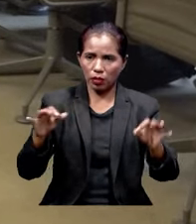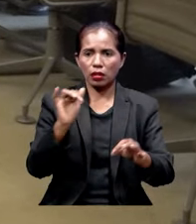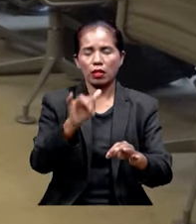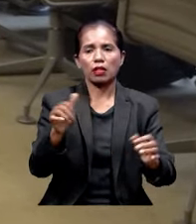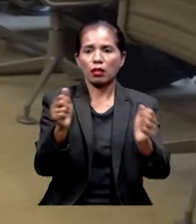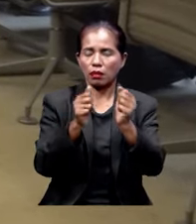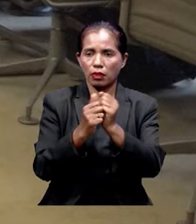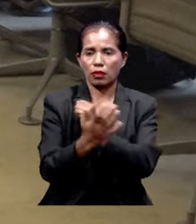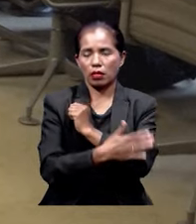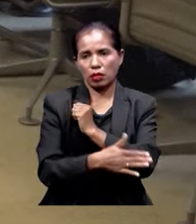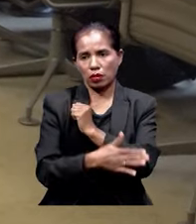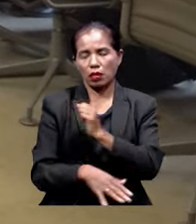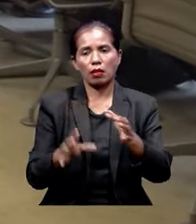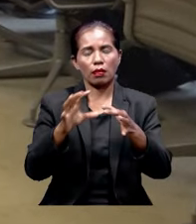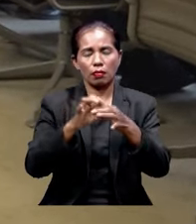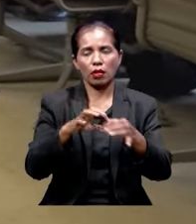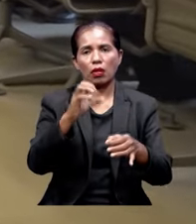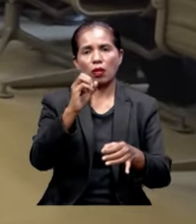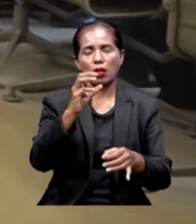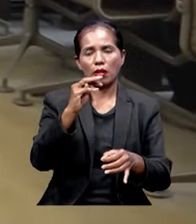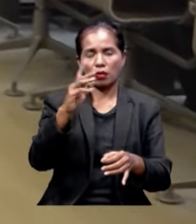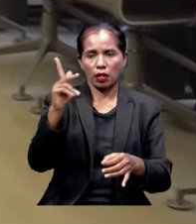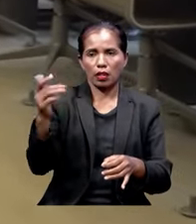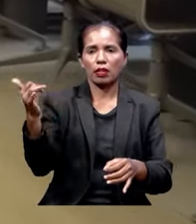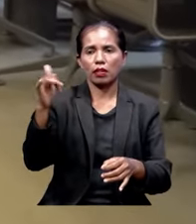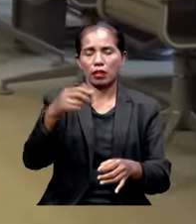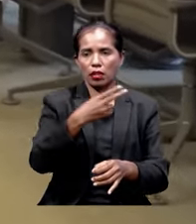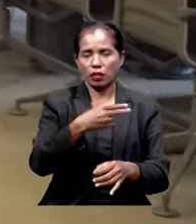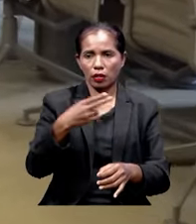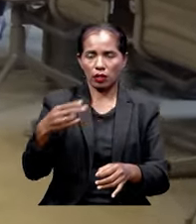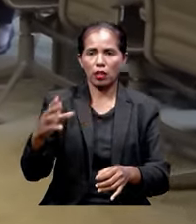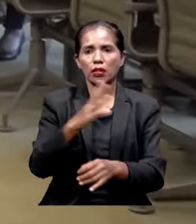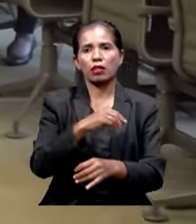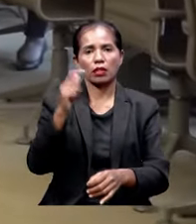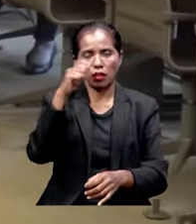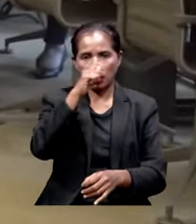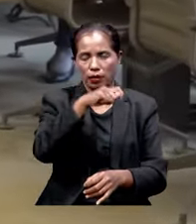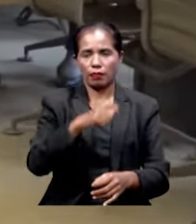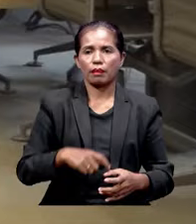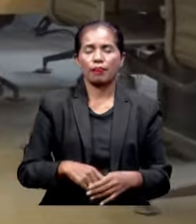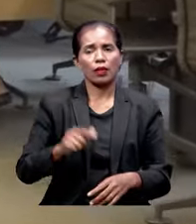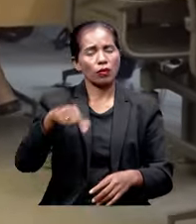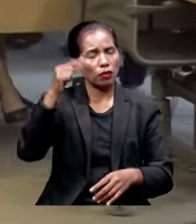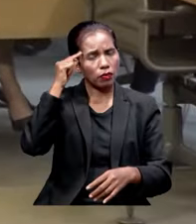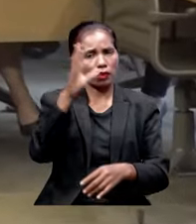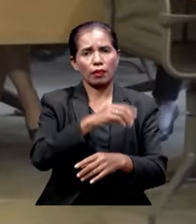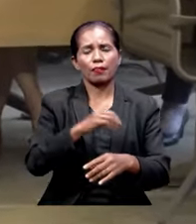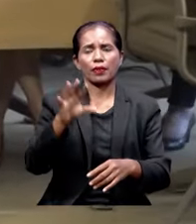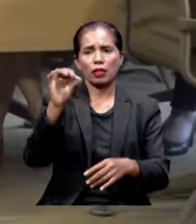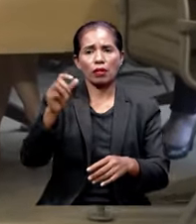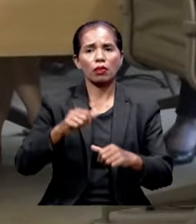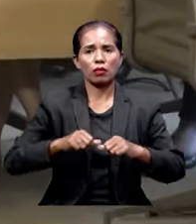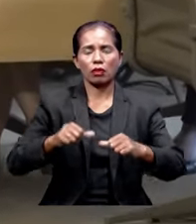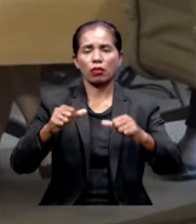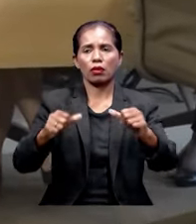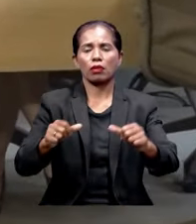bilateral, ho nação membro OMK Sirseluk Makhanesan Indonésia no Tailândia. Governo Constitucional da CIA continua